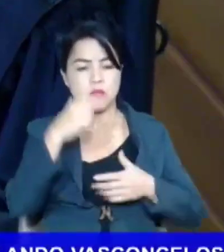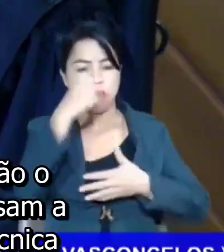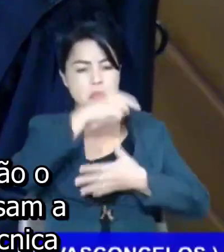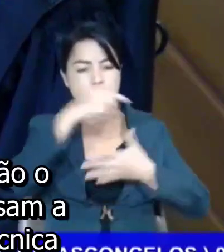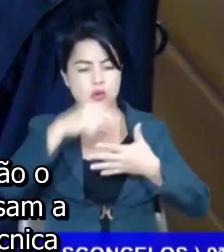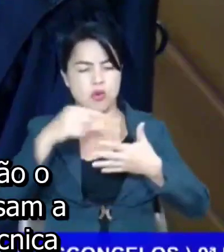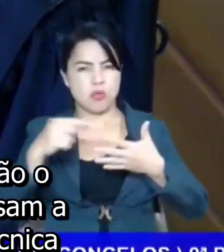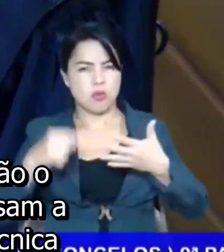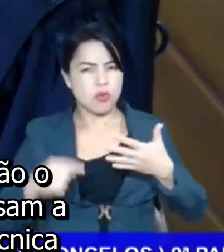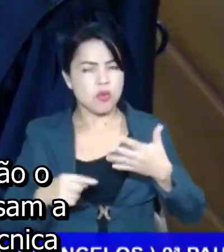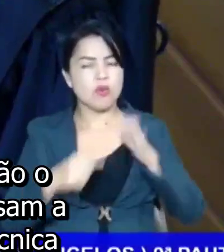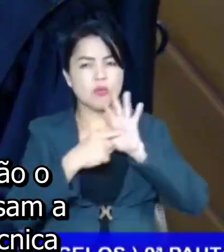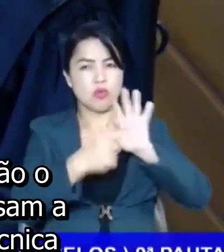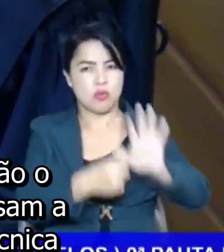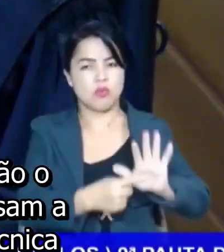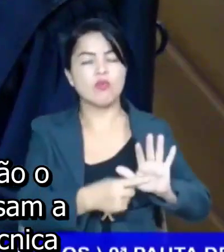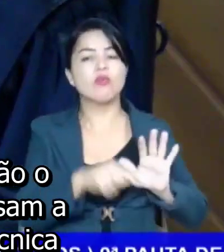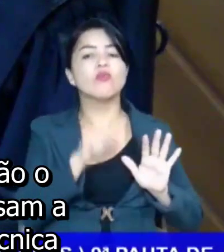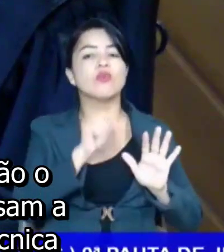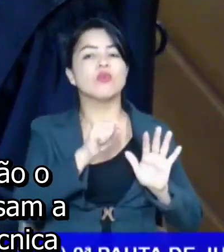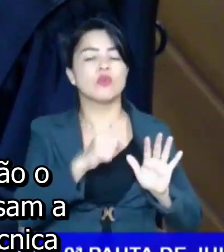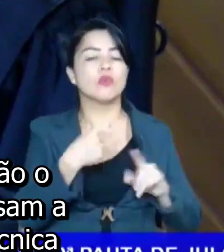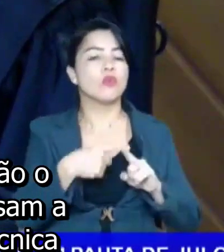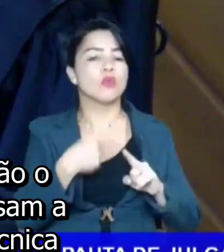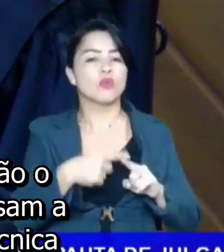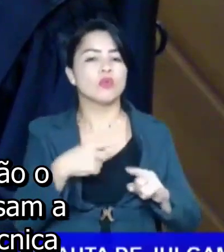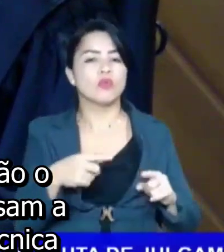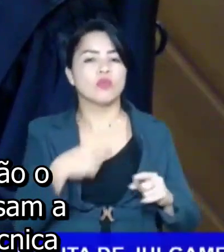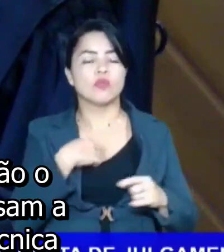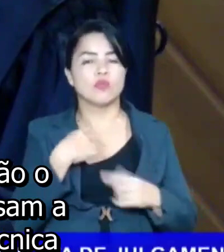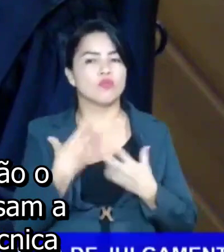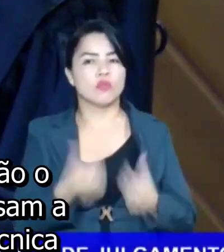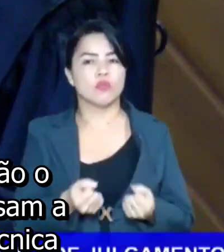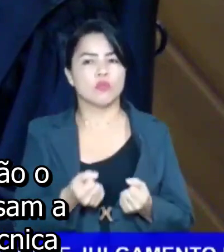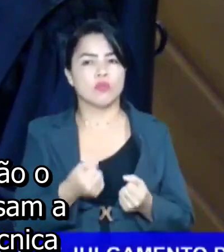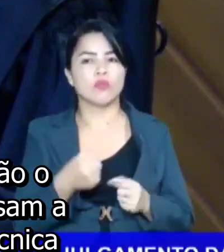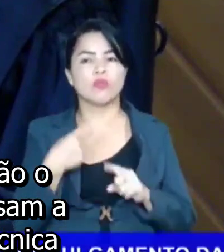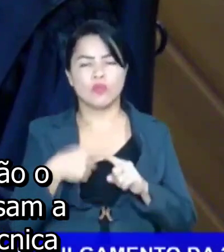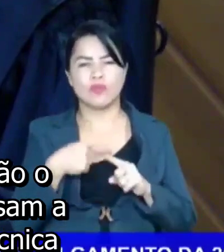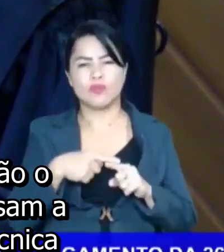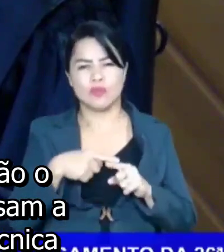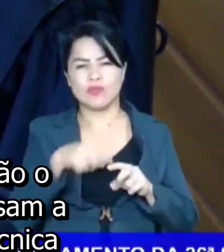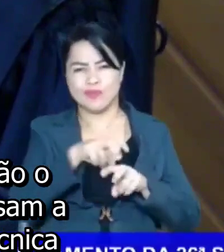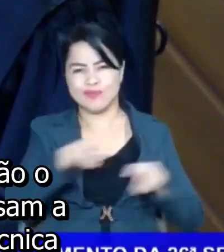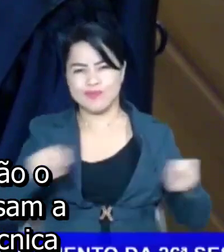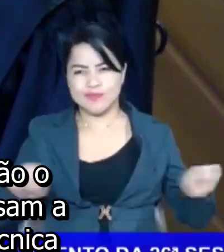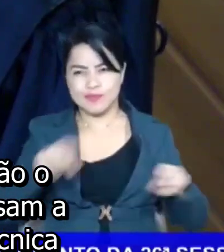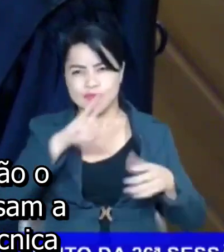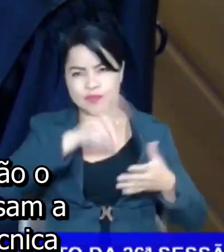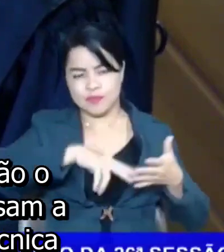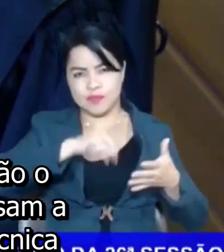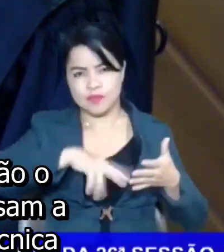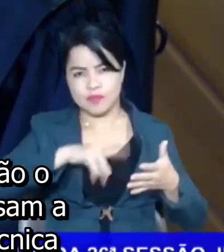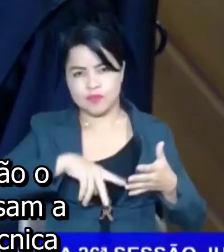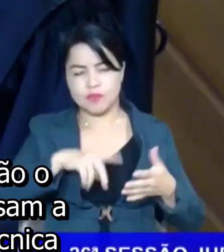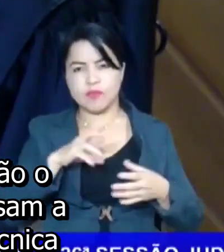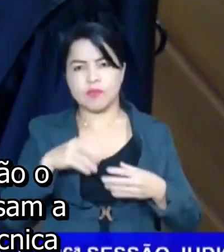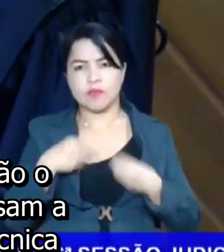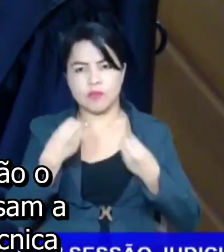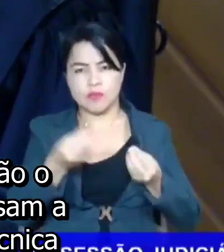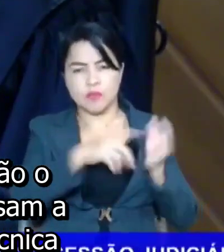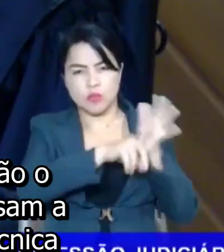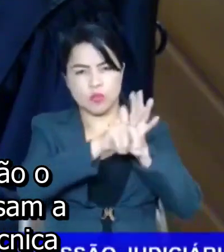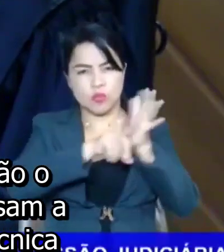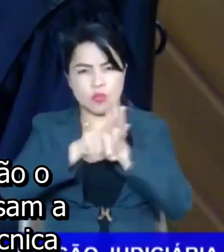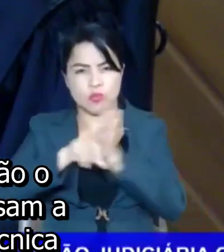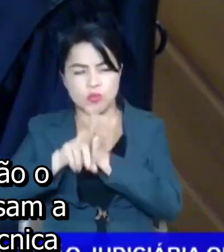referente às irregularidades que subsidiam a desaprovação, o qual poupo Vossas Excelências da leitura e passo a analisar